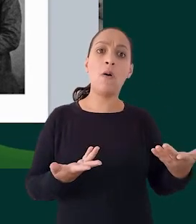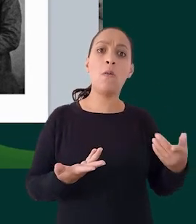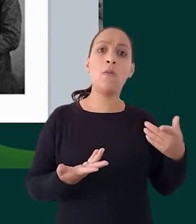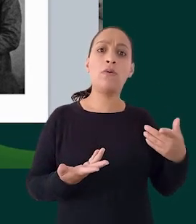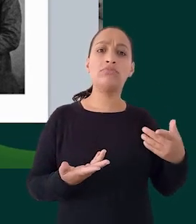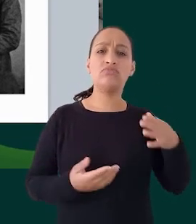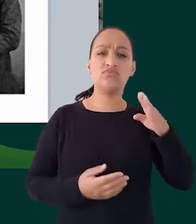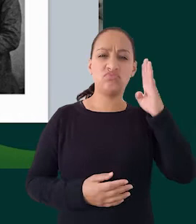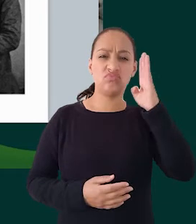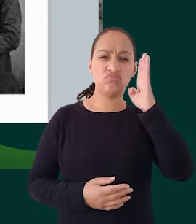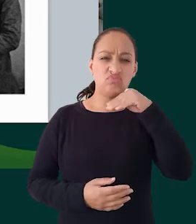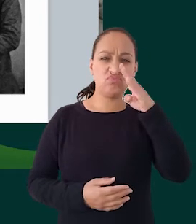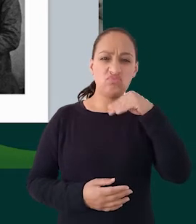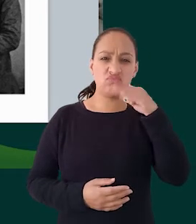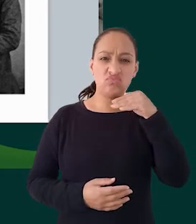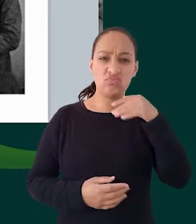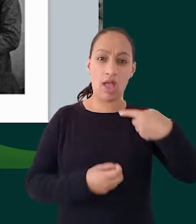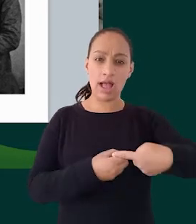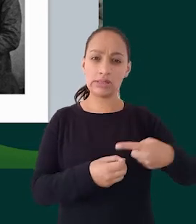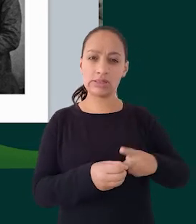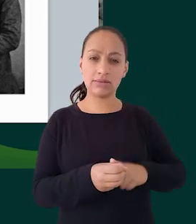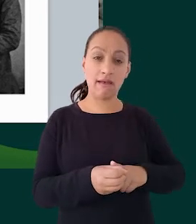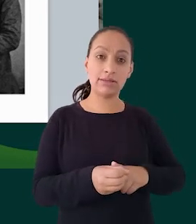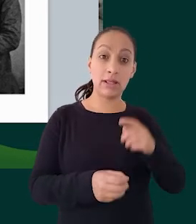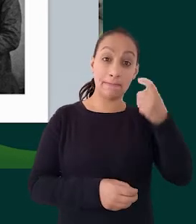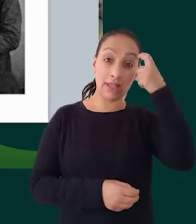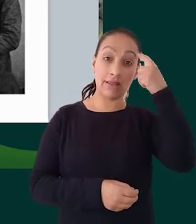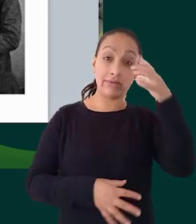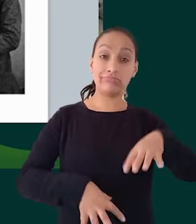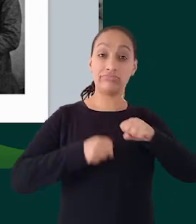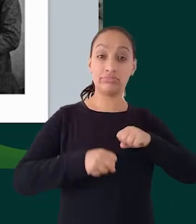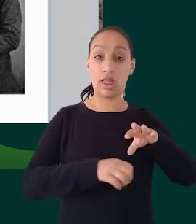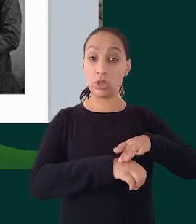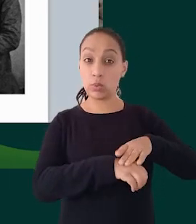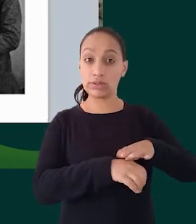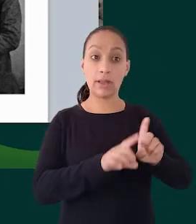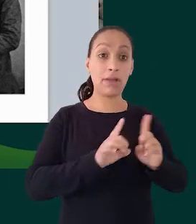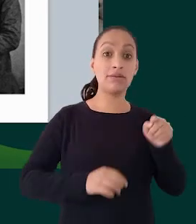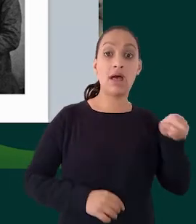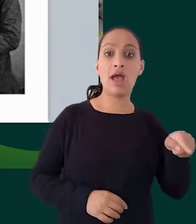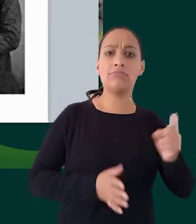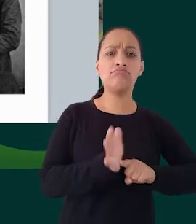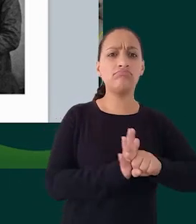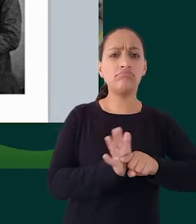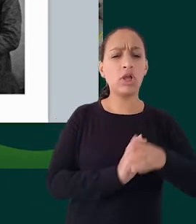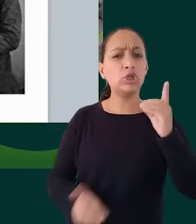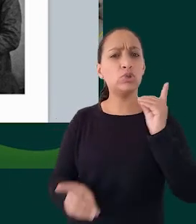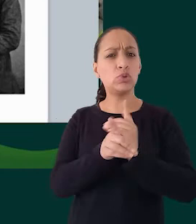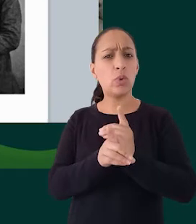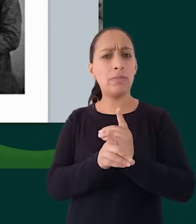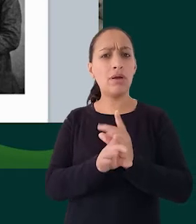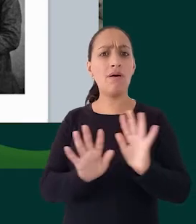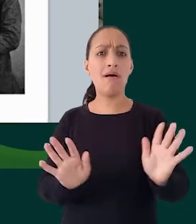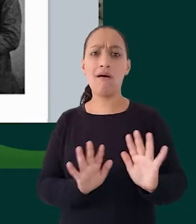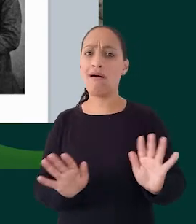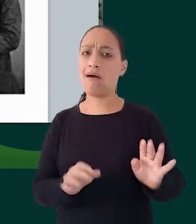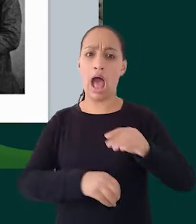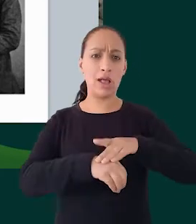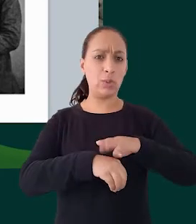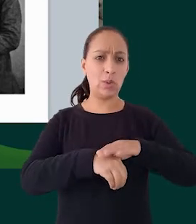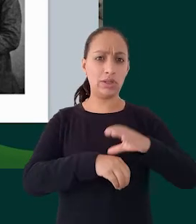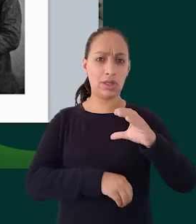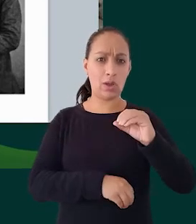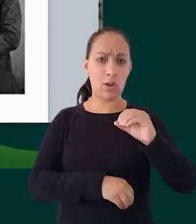descobriu essa relação entre a cólera e a água, a poluição da água. E como é que ele descobriu isso? Né?